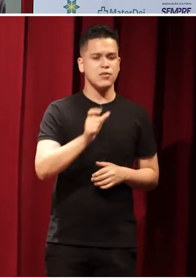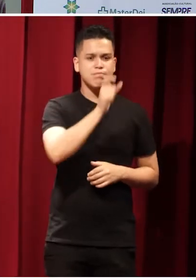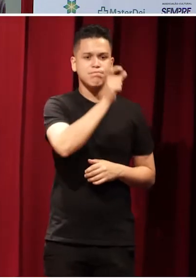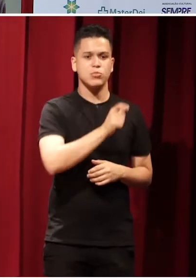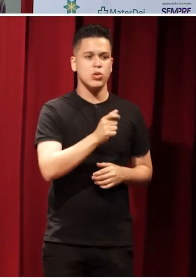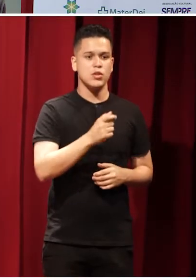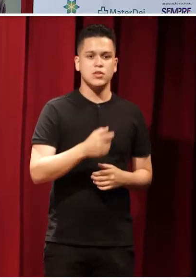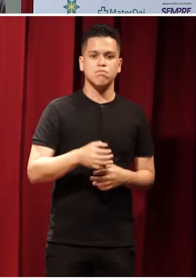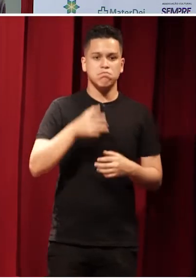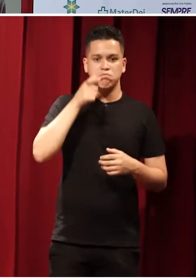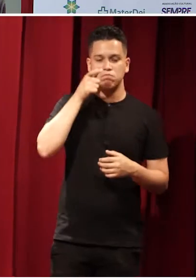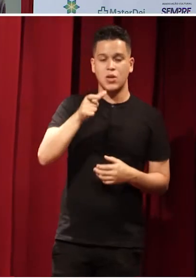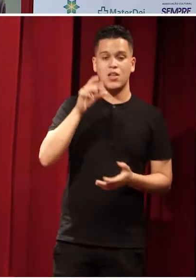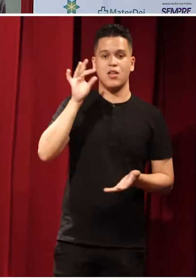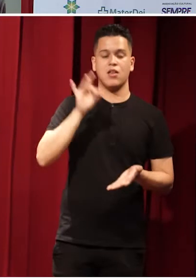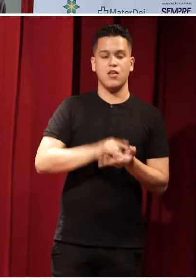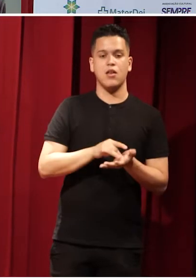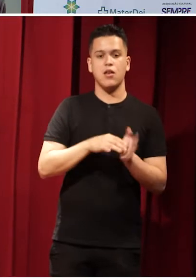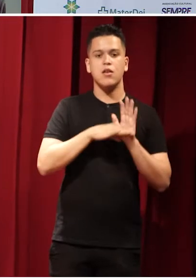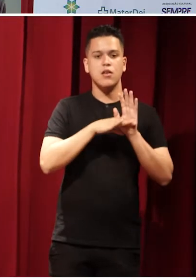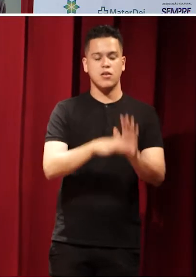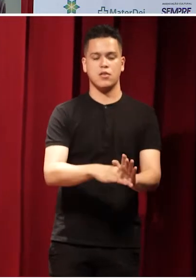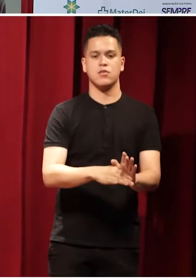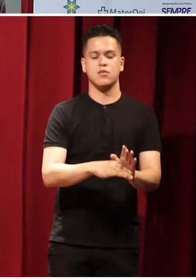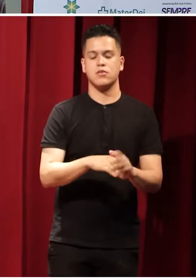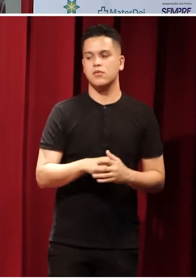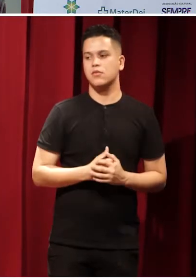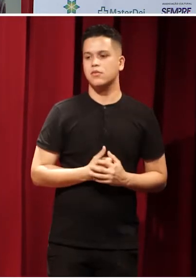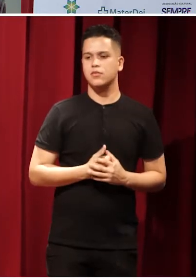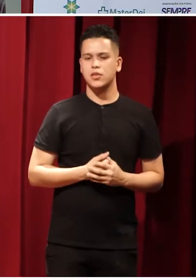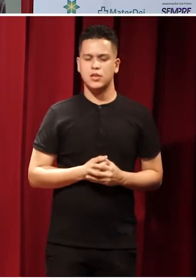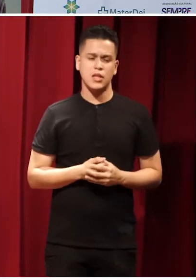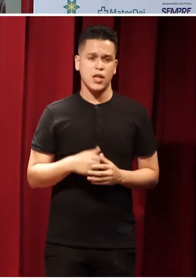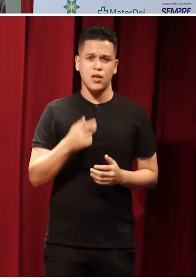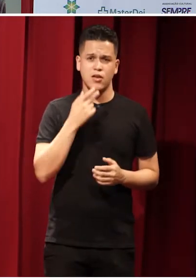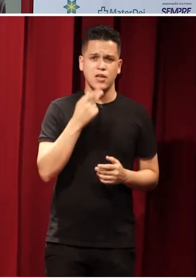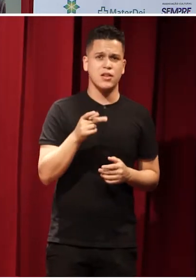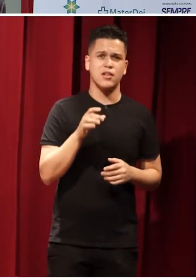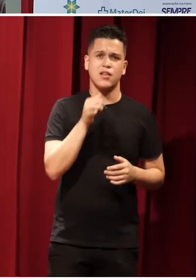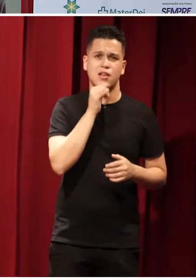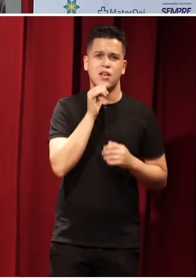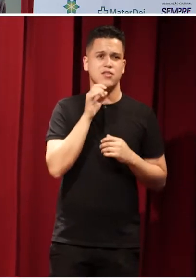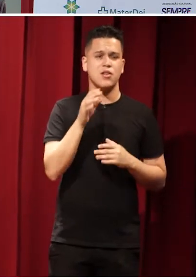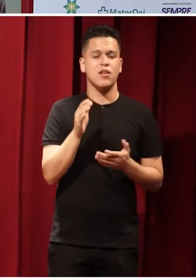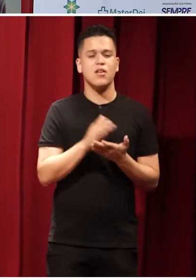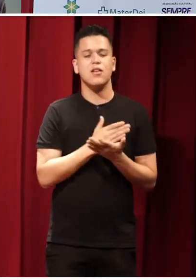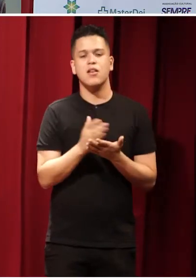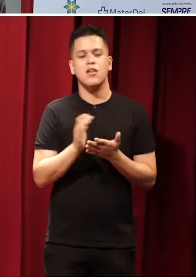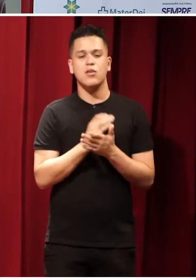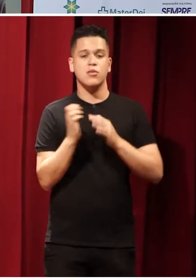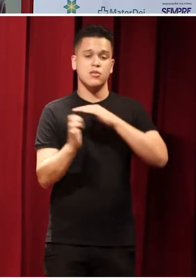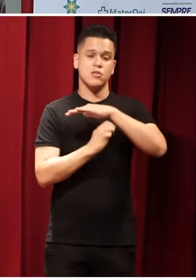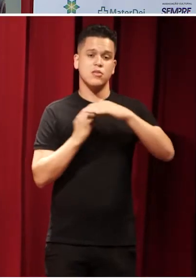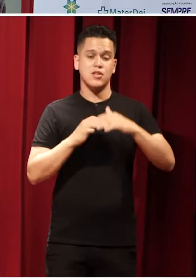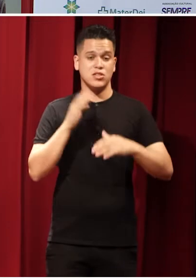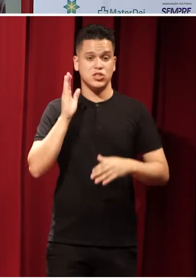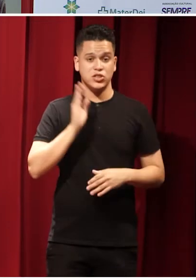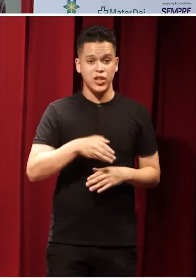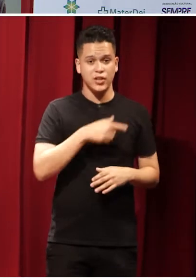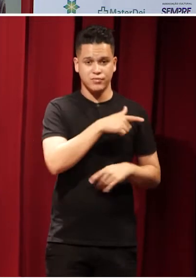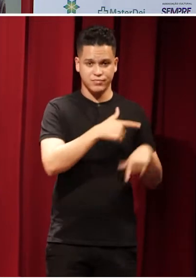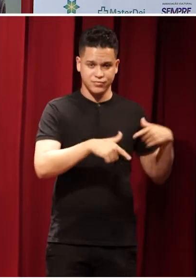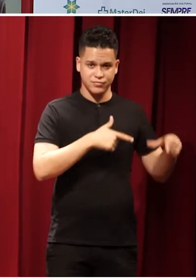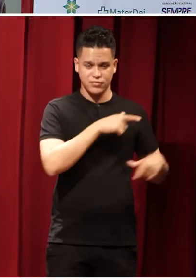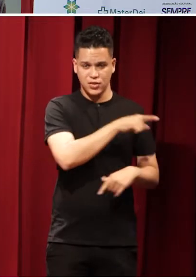refiro a isso, eu estou não só me referindo a algumas empresas que já estão lá, mas